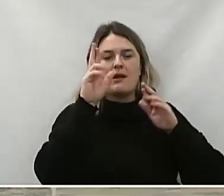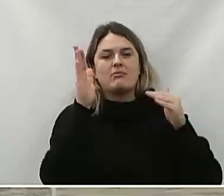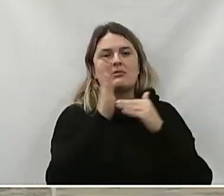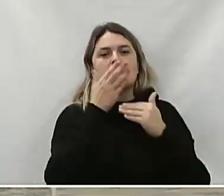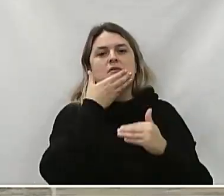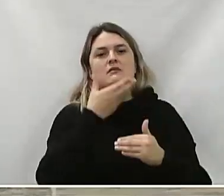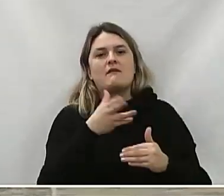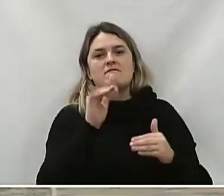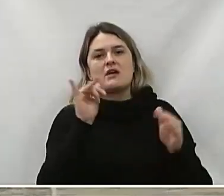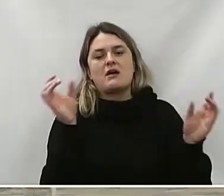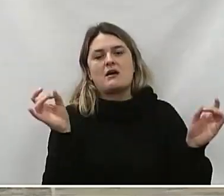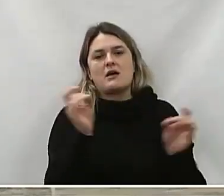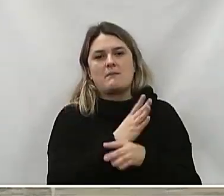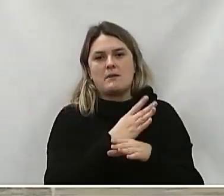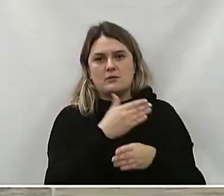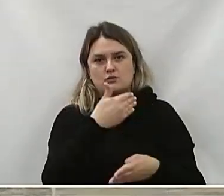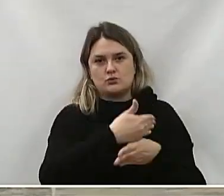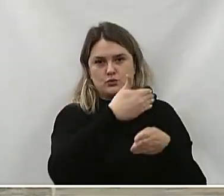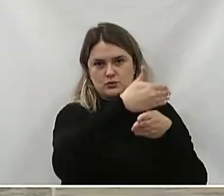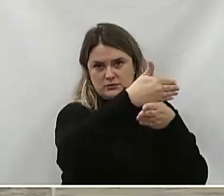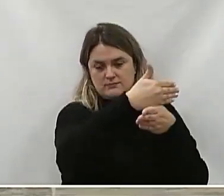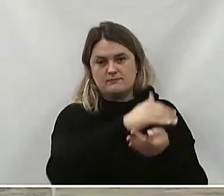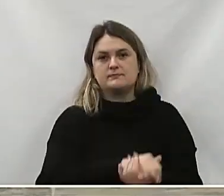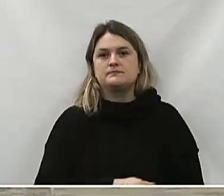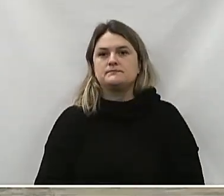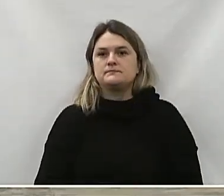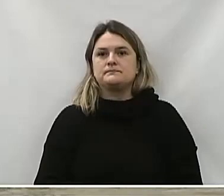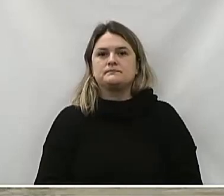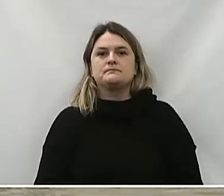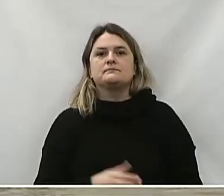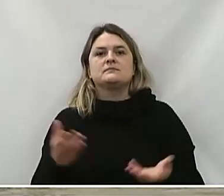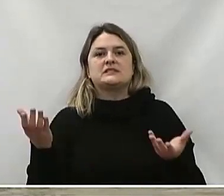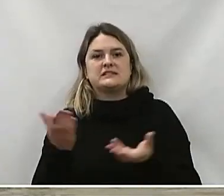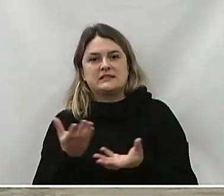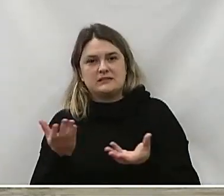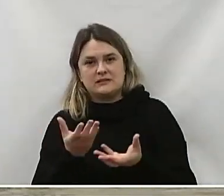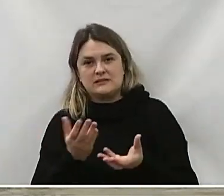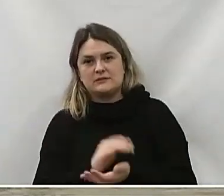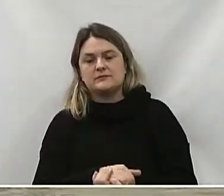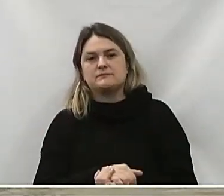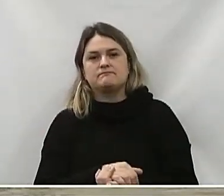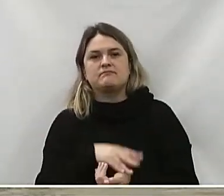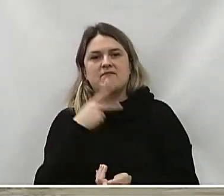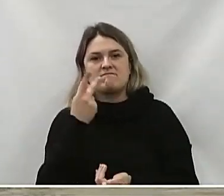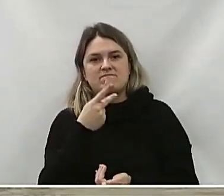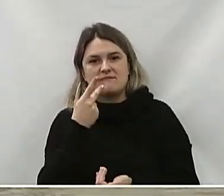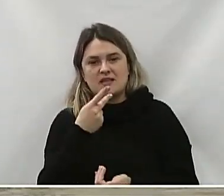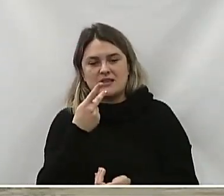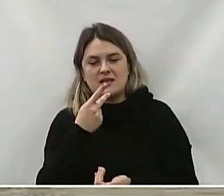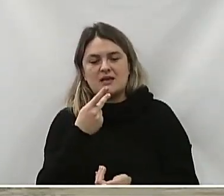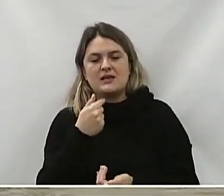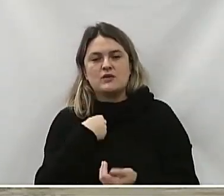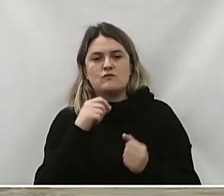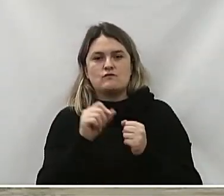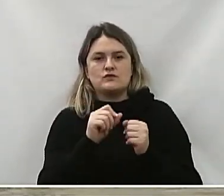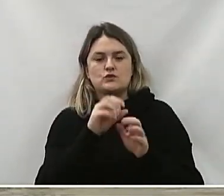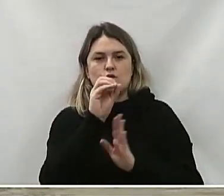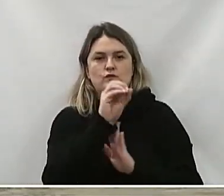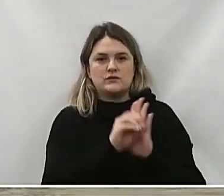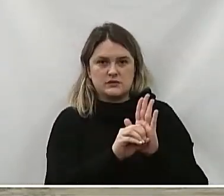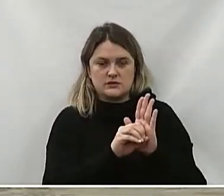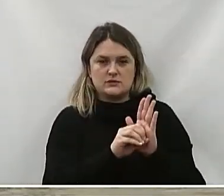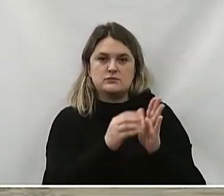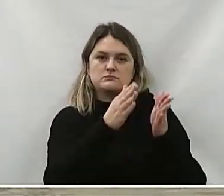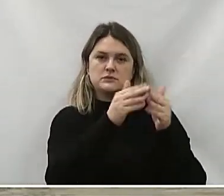estará sendo entregue para aquela comunidade quero também falar que eu entrei com os ofícios